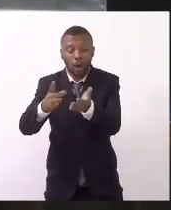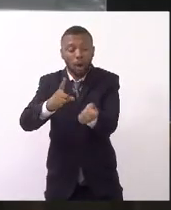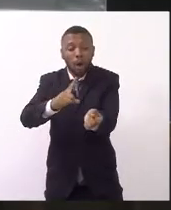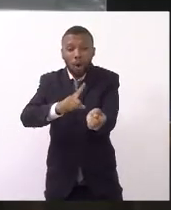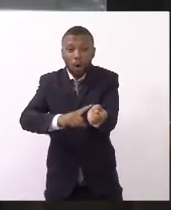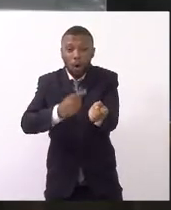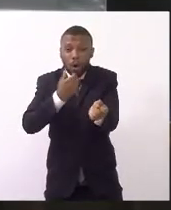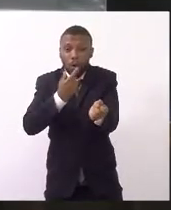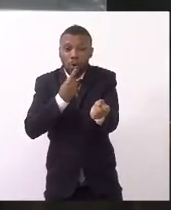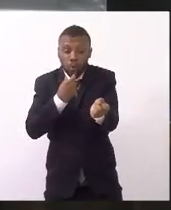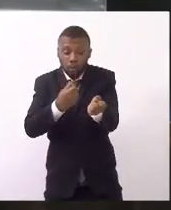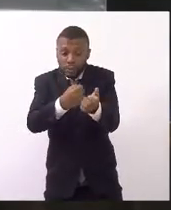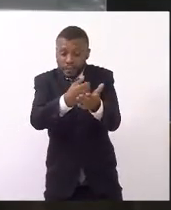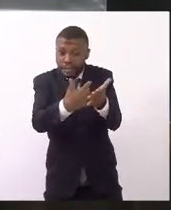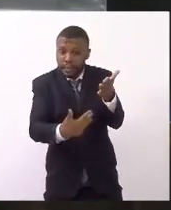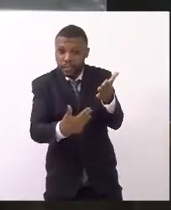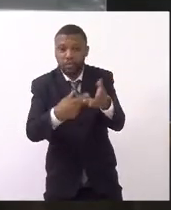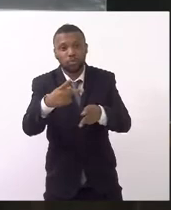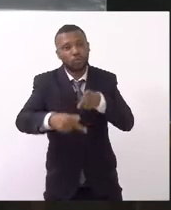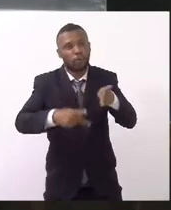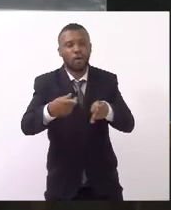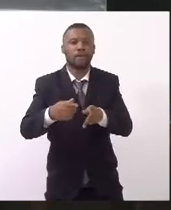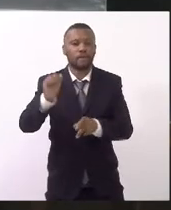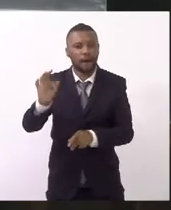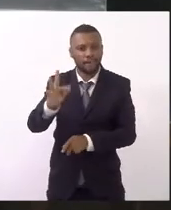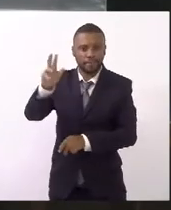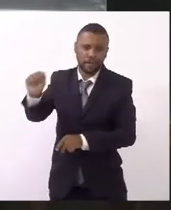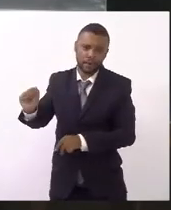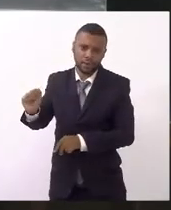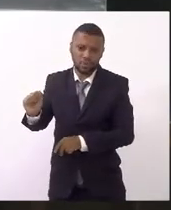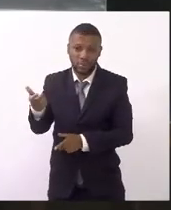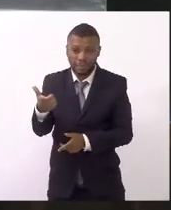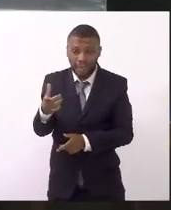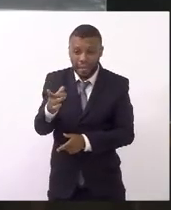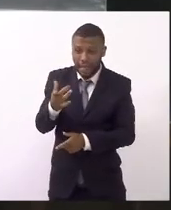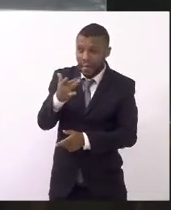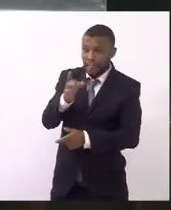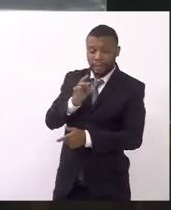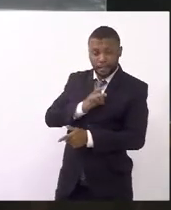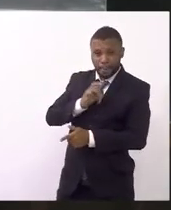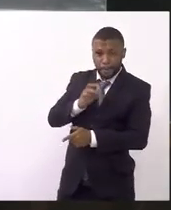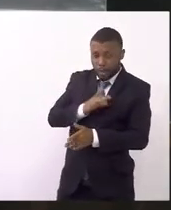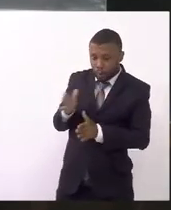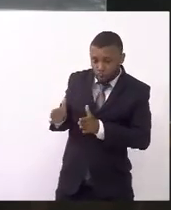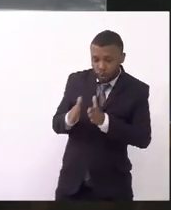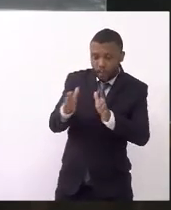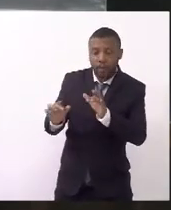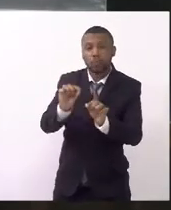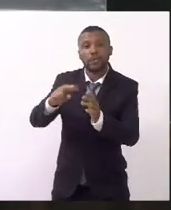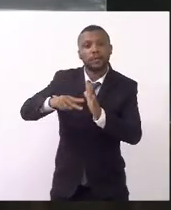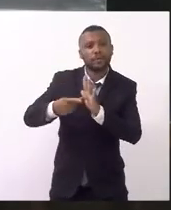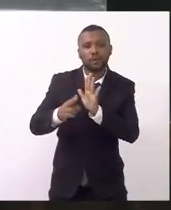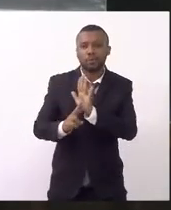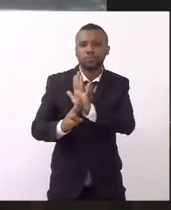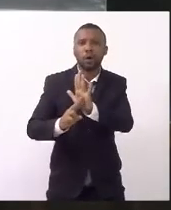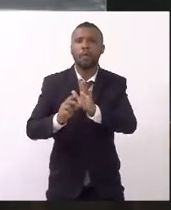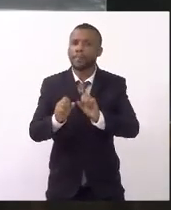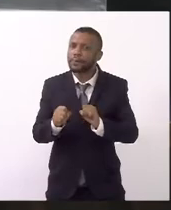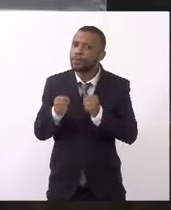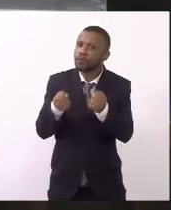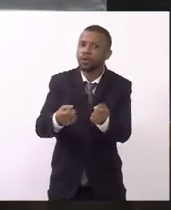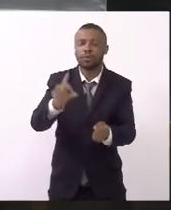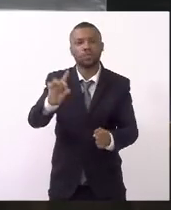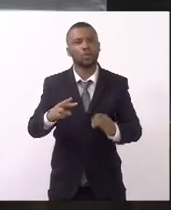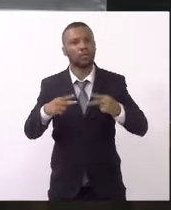povo não devemos temer a complexidade dos caminhos do que é ser um defensor uma defensora dos direitos humanos